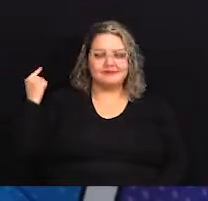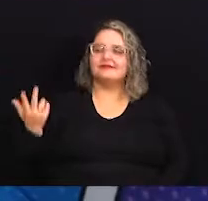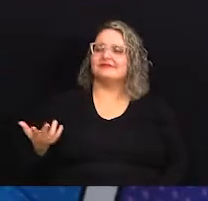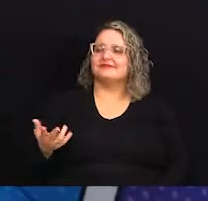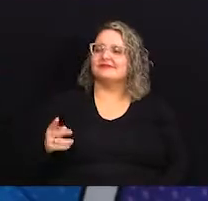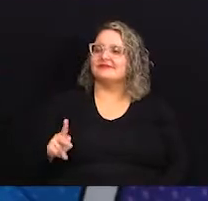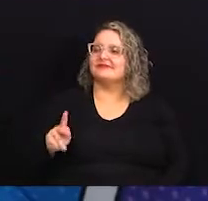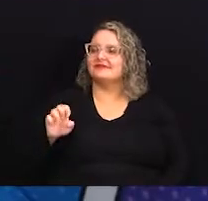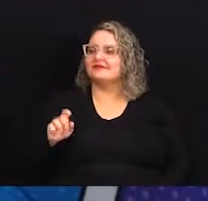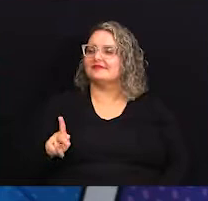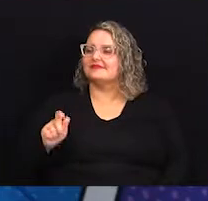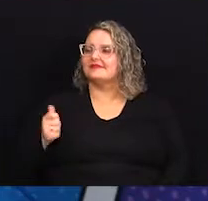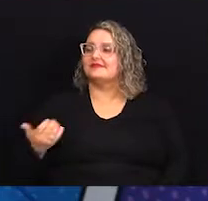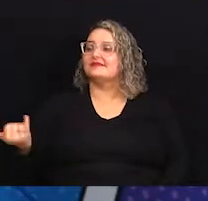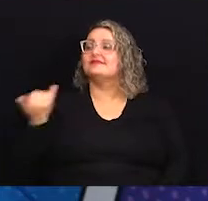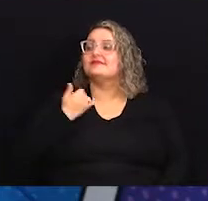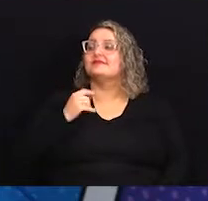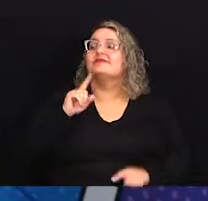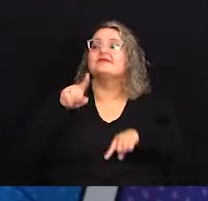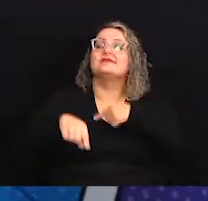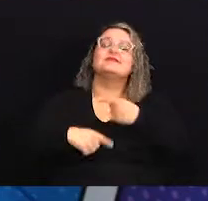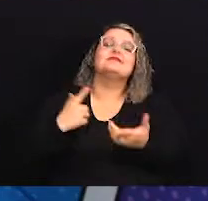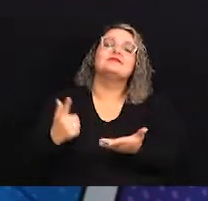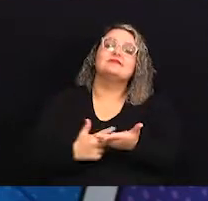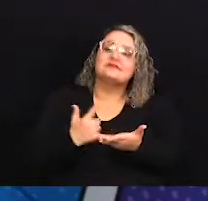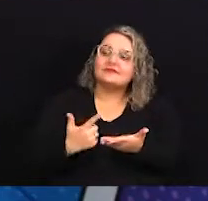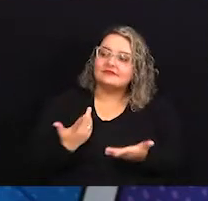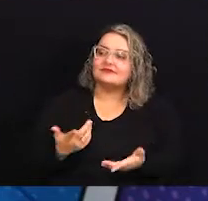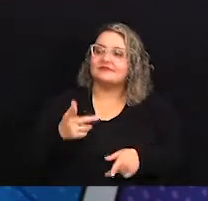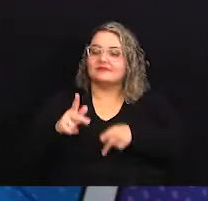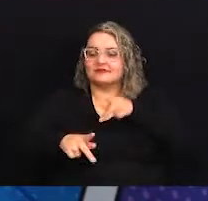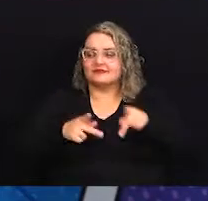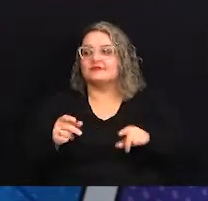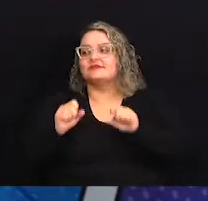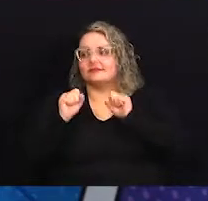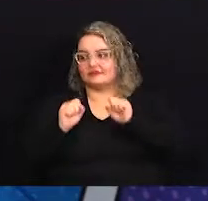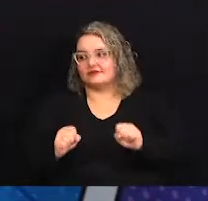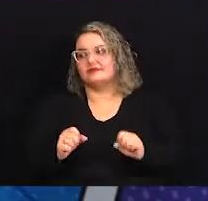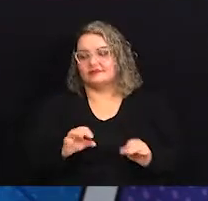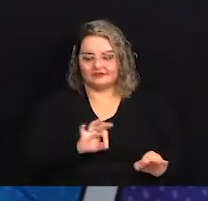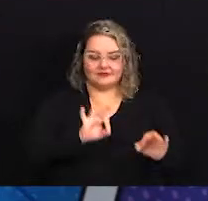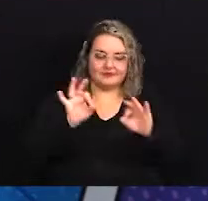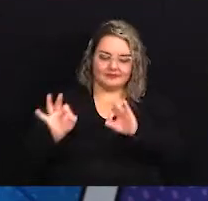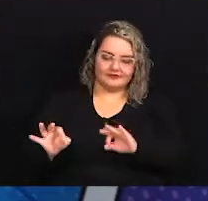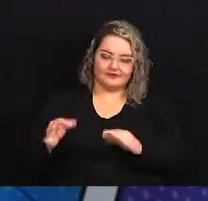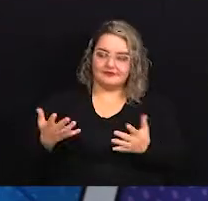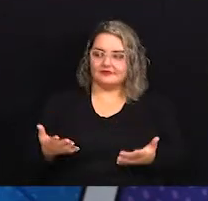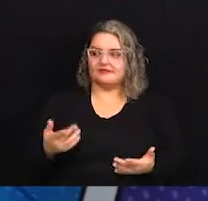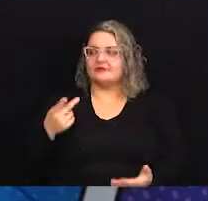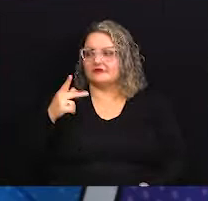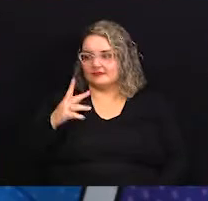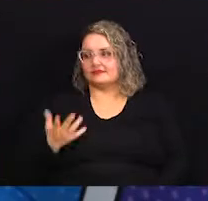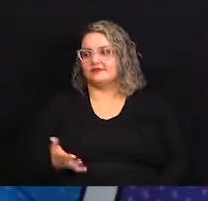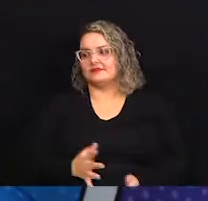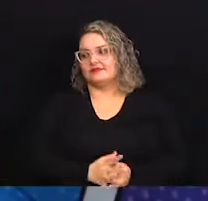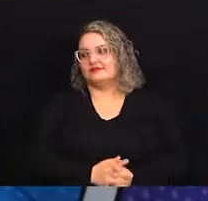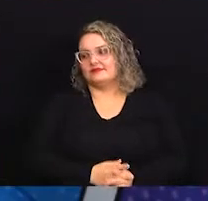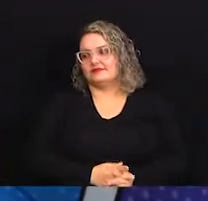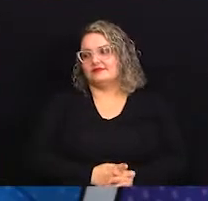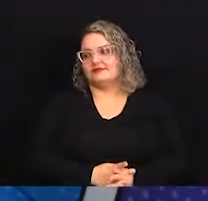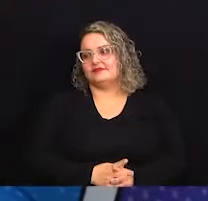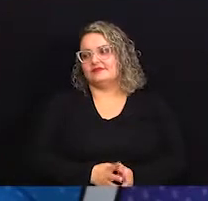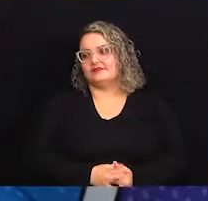E aí, Keka, conta pra gente, né, outras obras que o público podem acompanhar, que são suas,